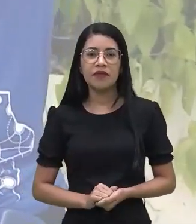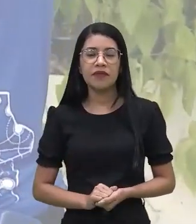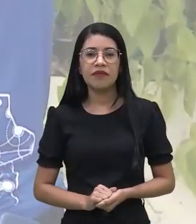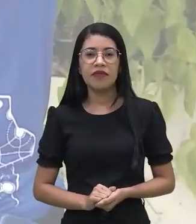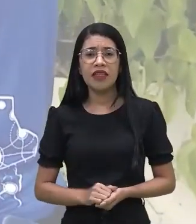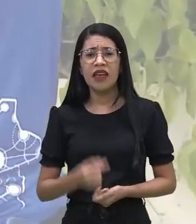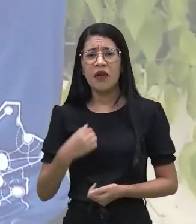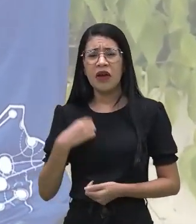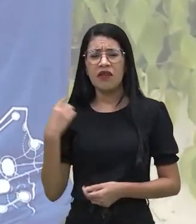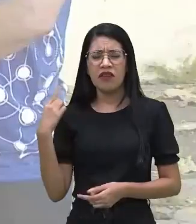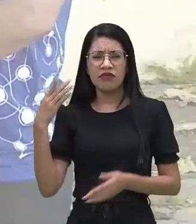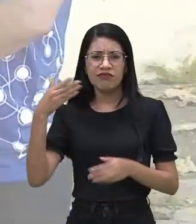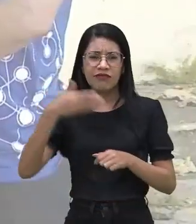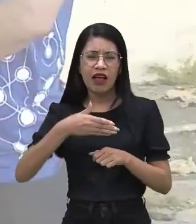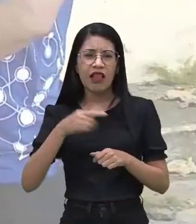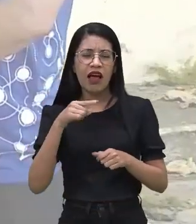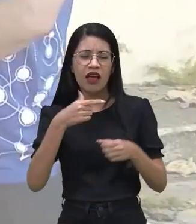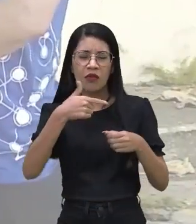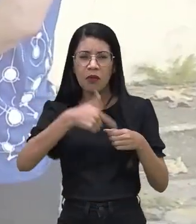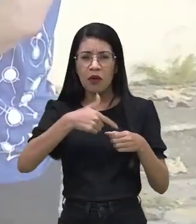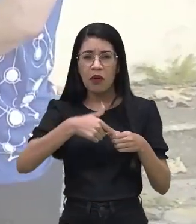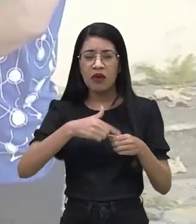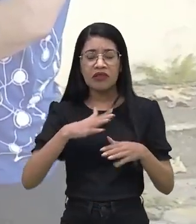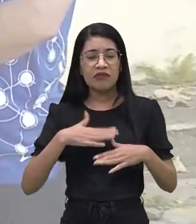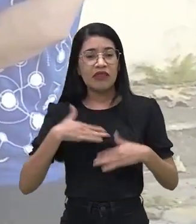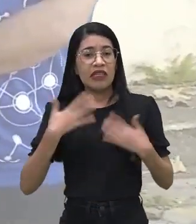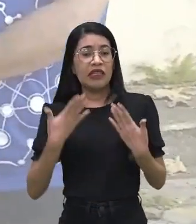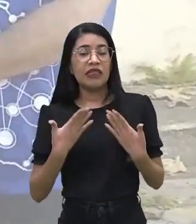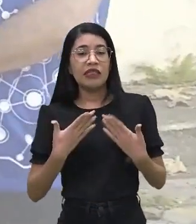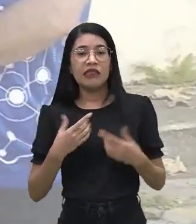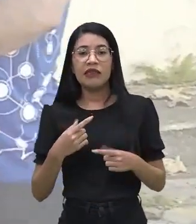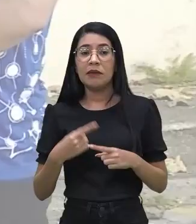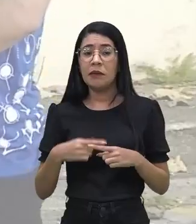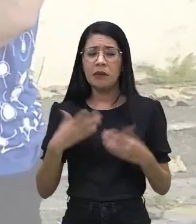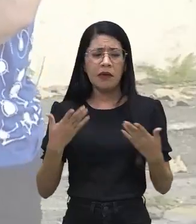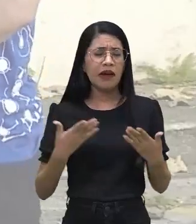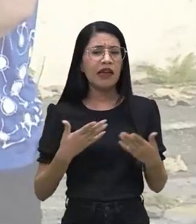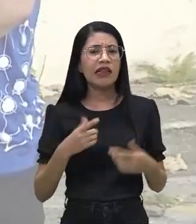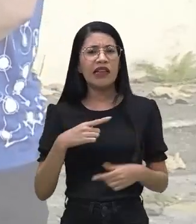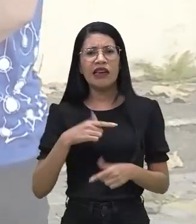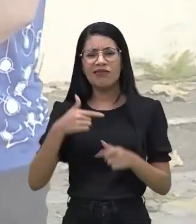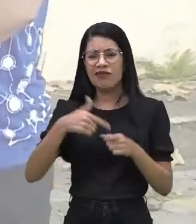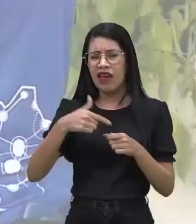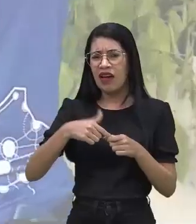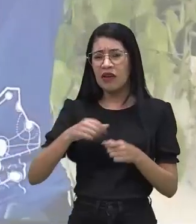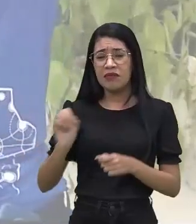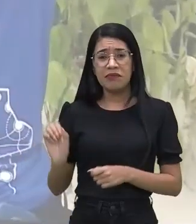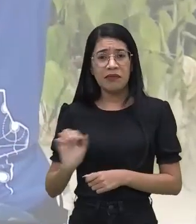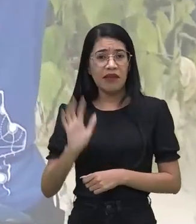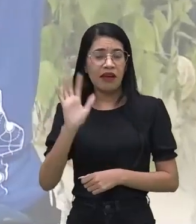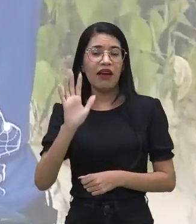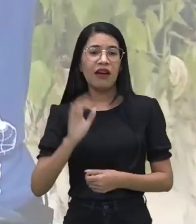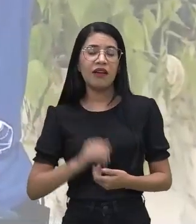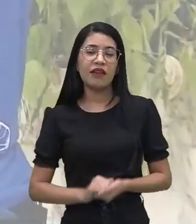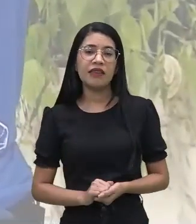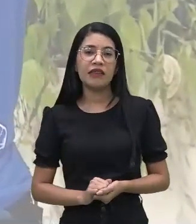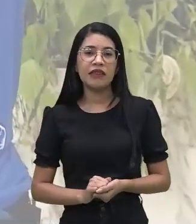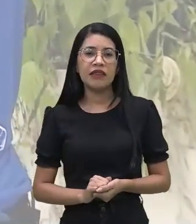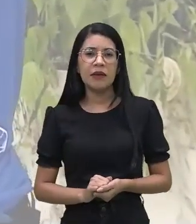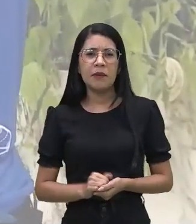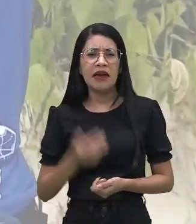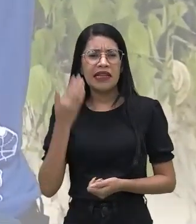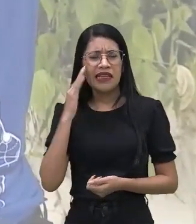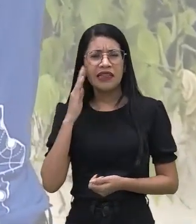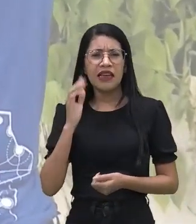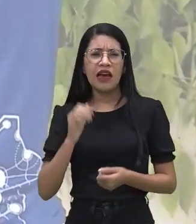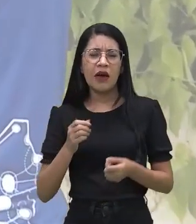eu tô vindo agora do posto, meio assustado. Por quê, rapaz? Tu gasta de combustível. Sério? Poxa, pra te ter uma noção, agora que eu tava